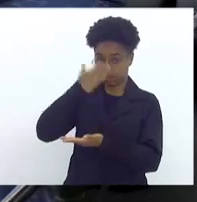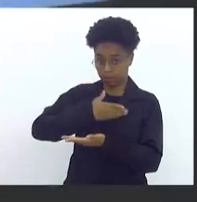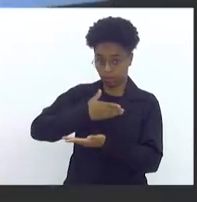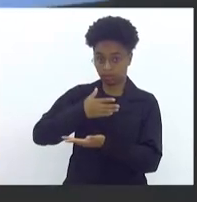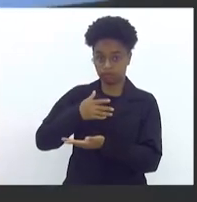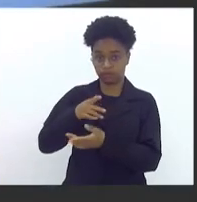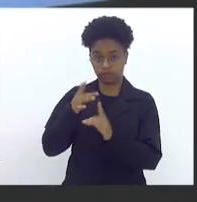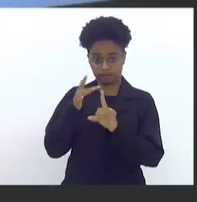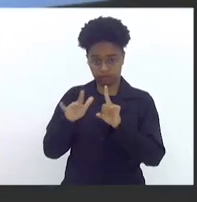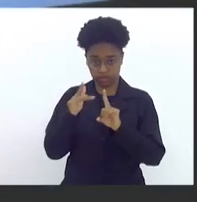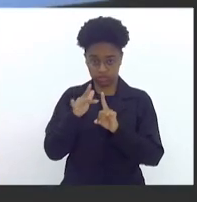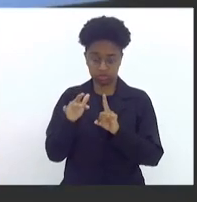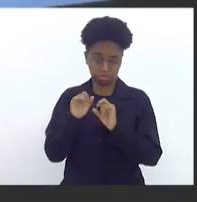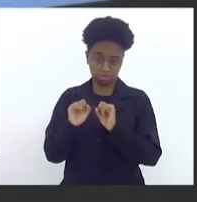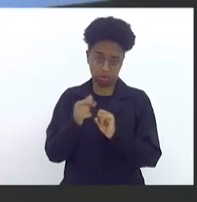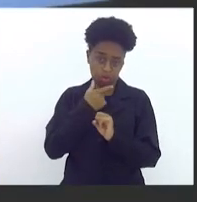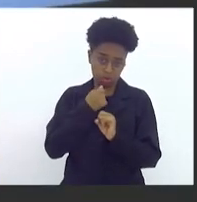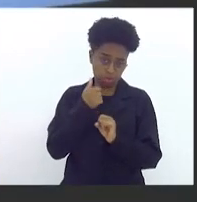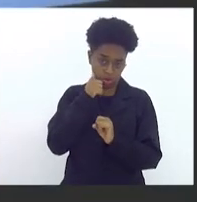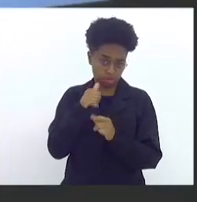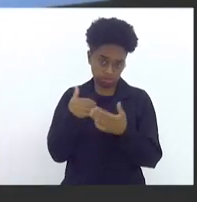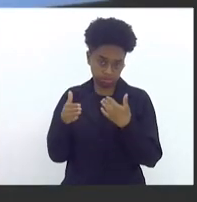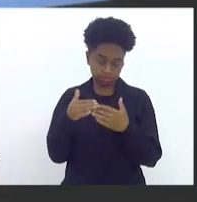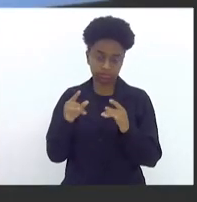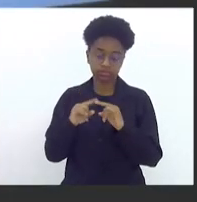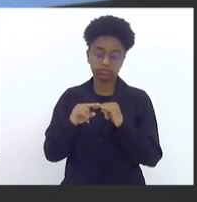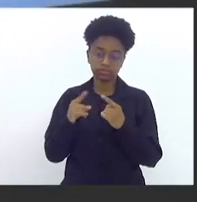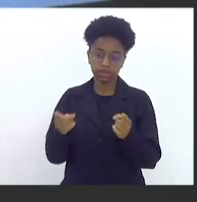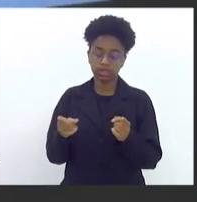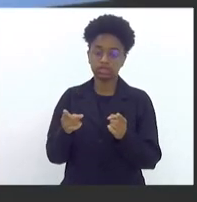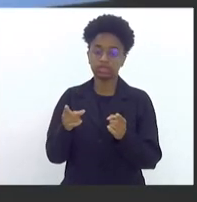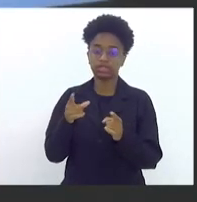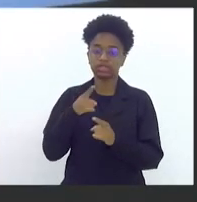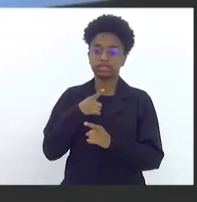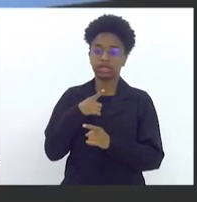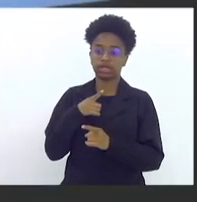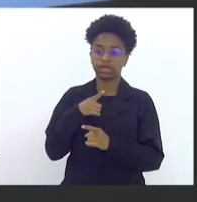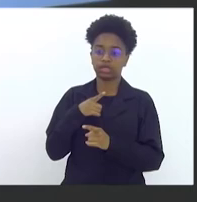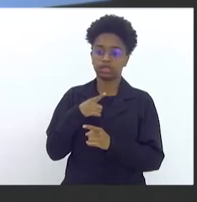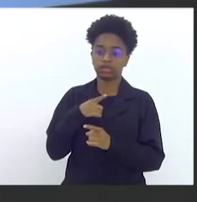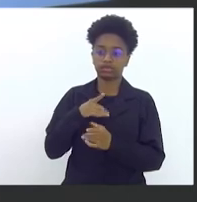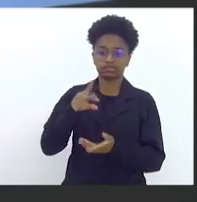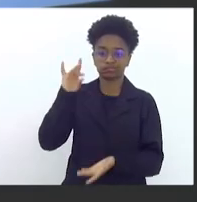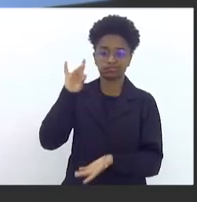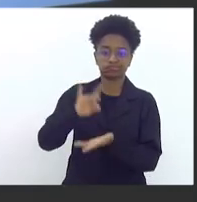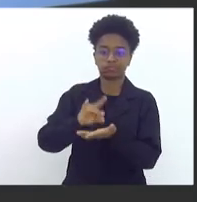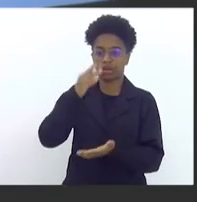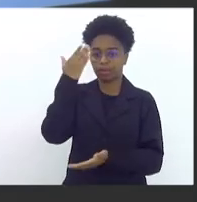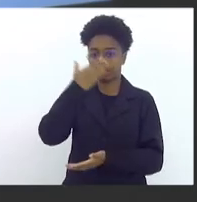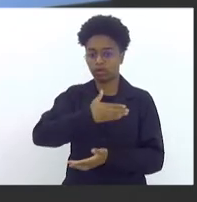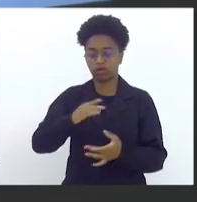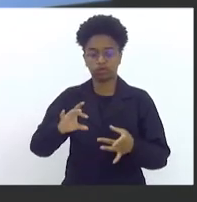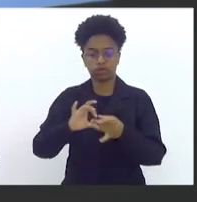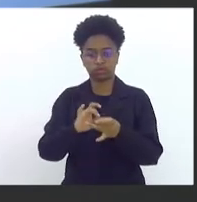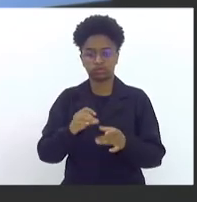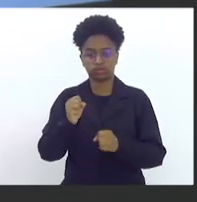das vítimas né vai ser uma mulher ele submetem ao verify e valia Nossa prova juridicamente